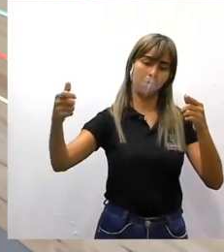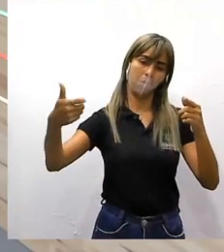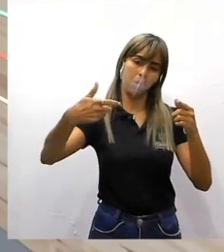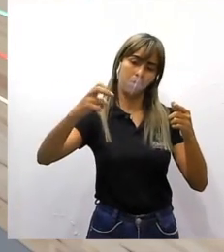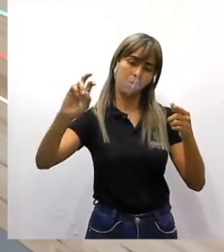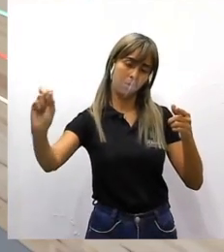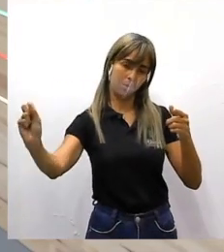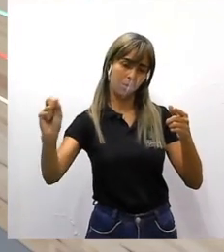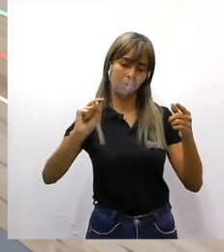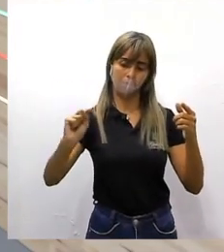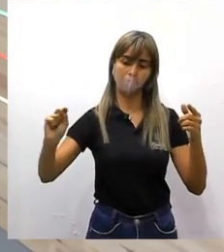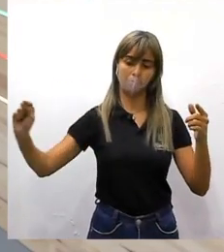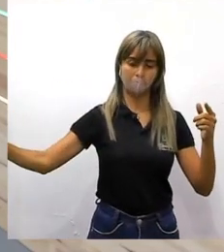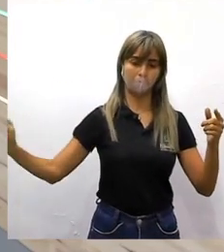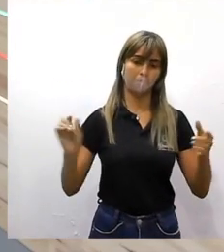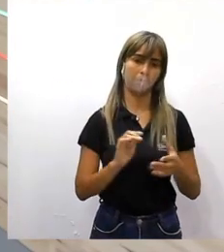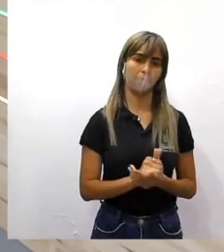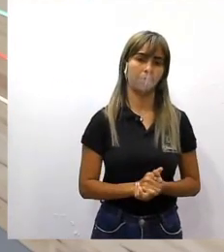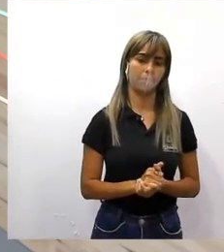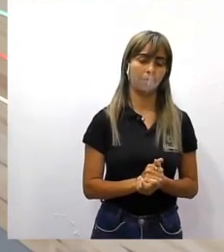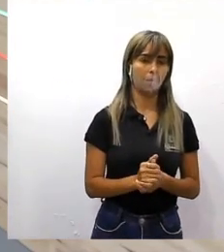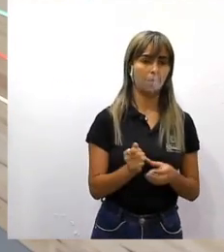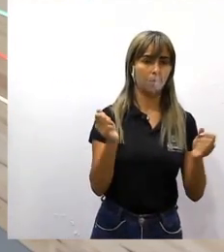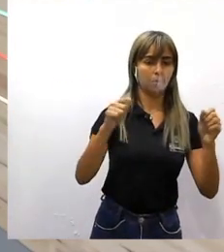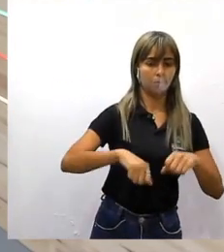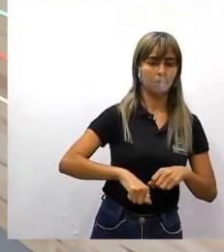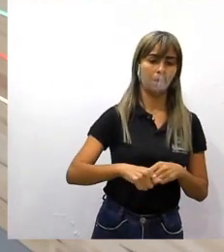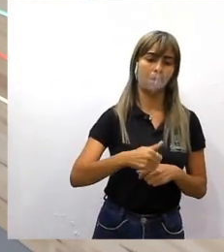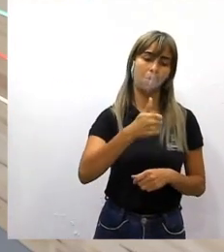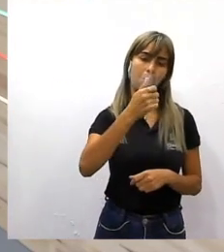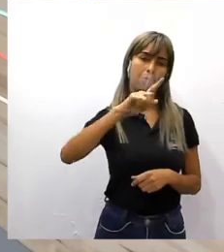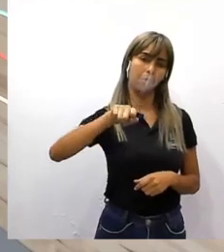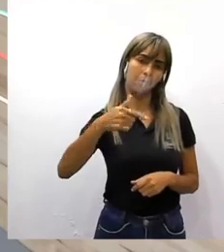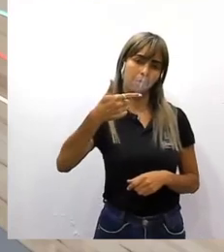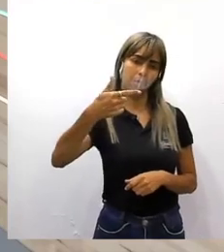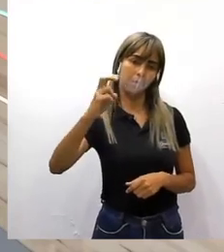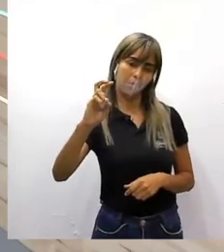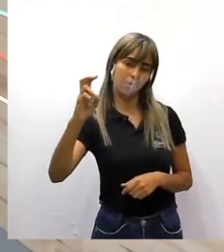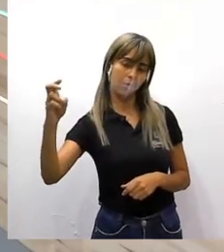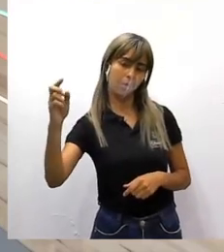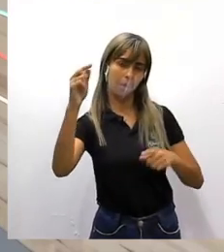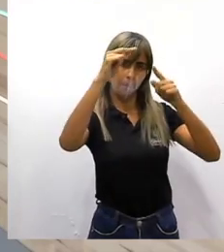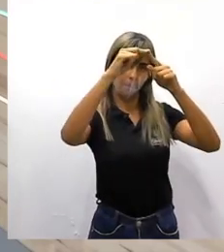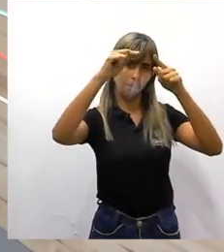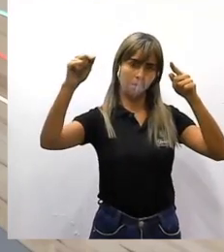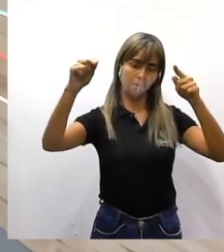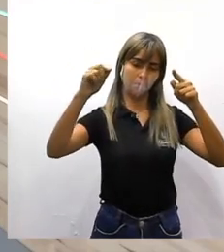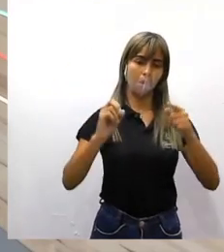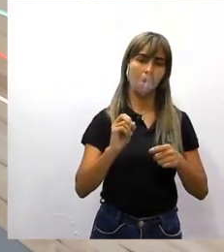1,52525252. Reticência. Então fica, eu posso fazer 1,52 e a barra em cima.